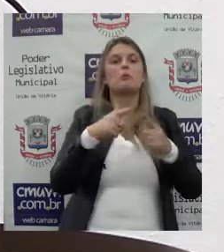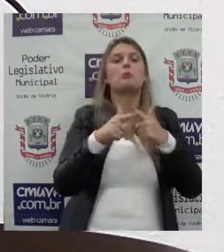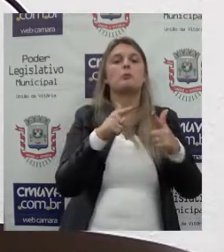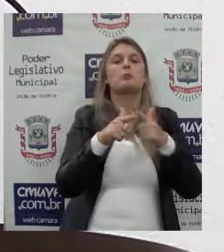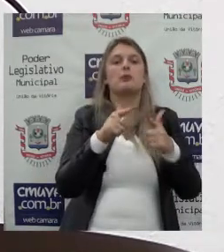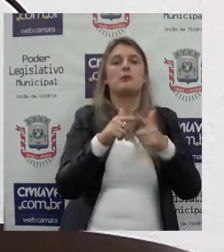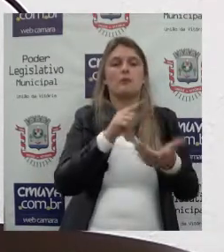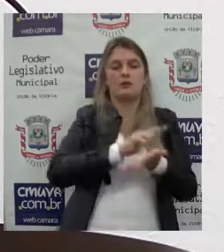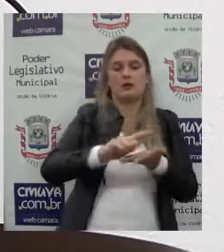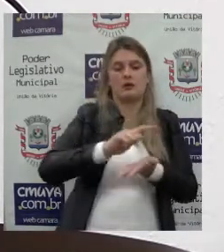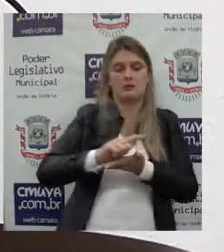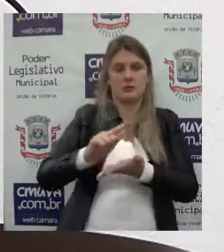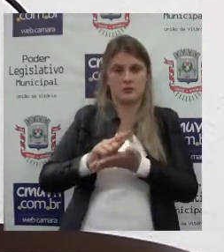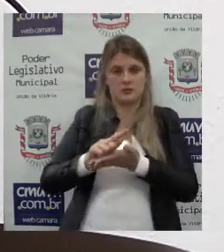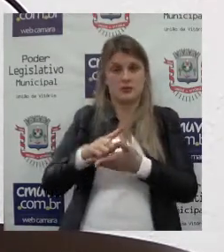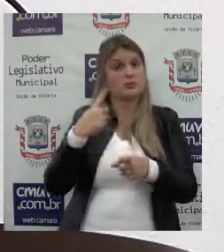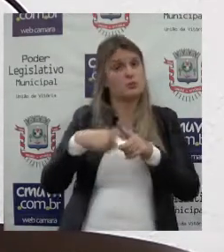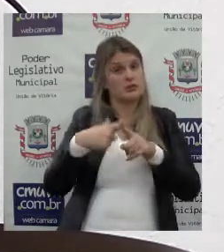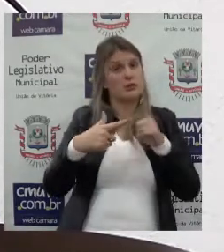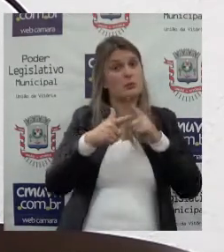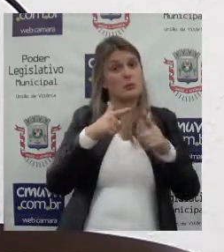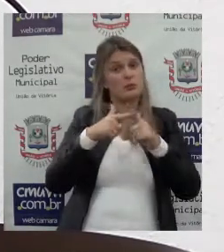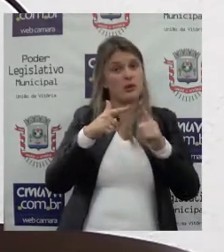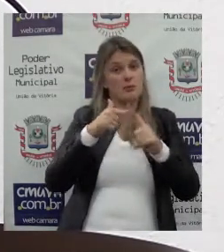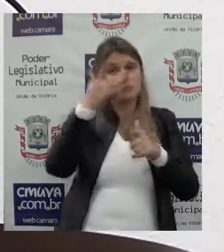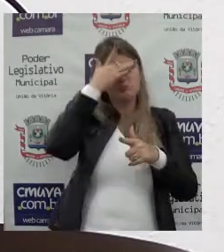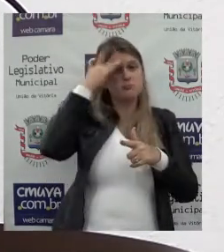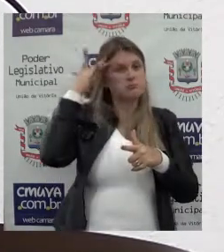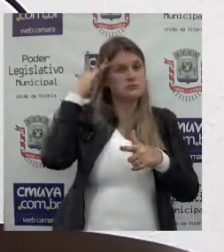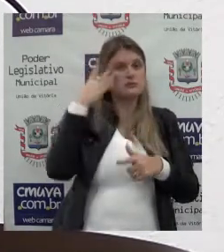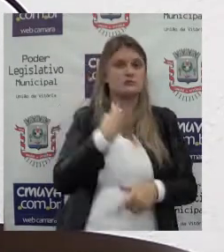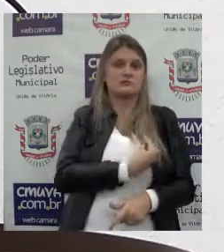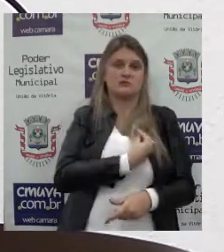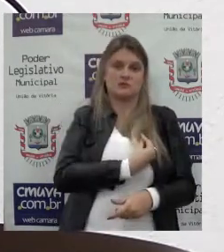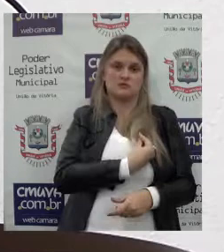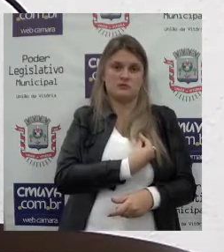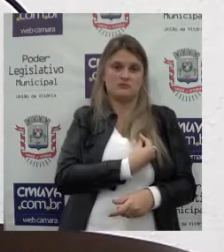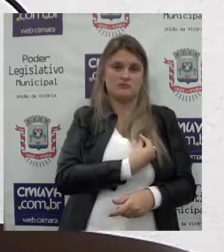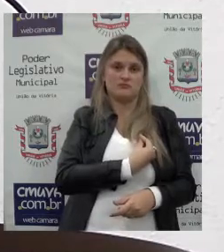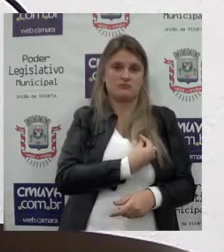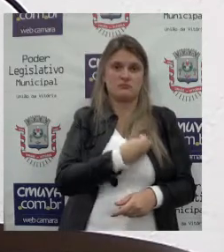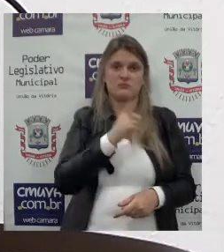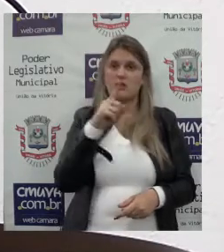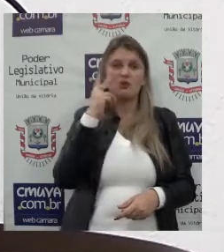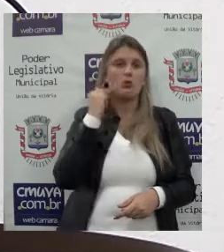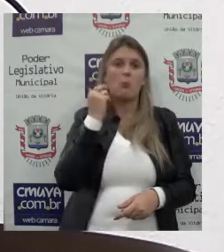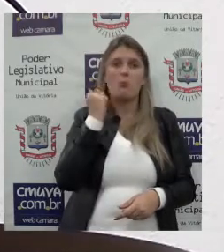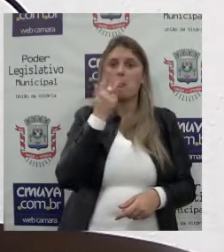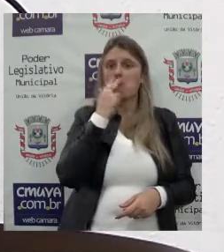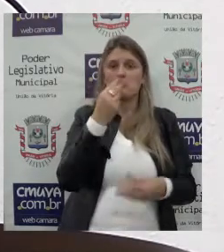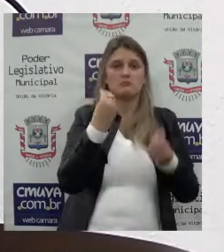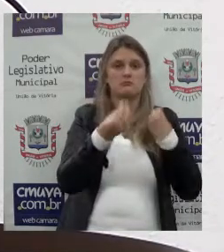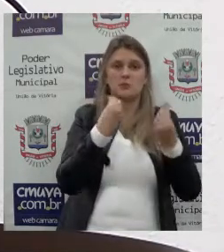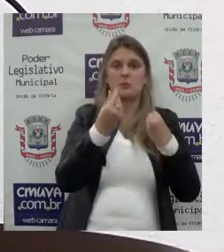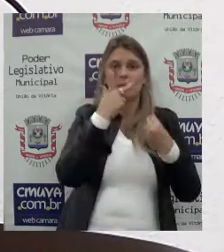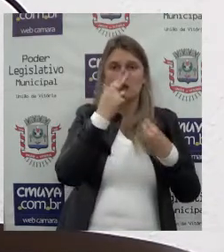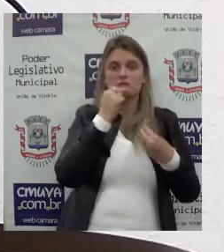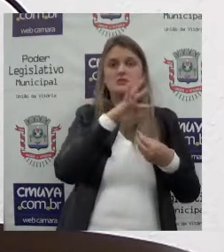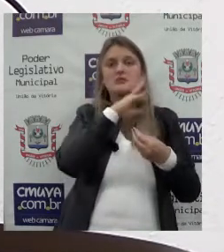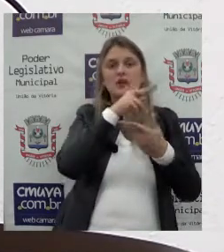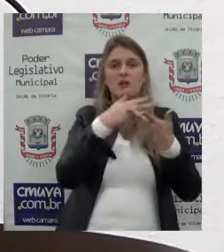cadeia. E não é por problema de limpeza da delegacia. É problema do ser humano que vive lá. amontoado, é normal você continuar